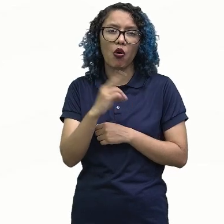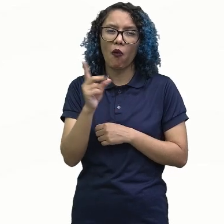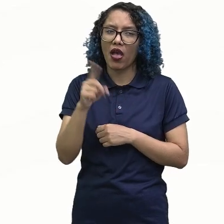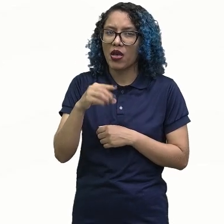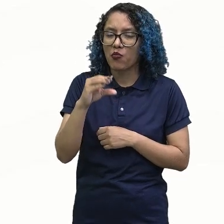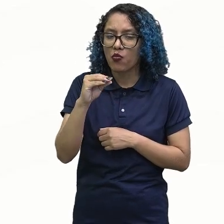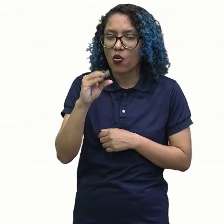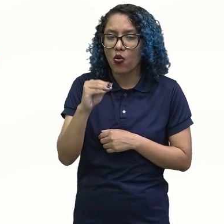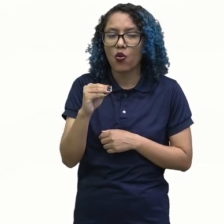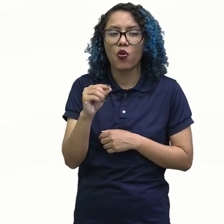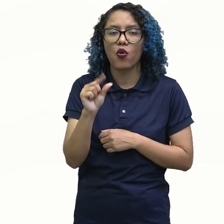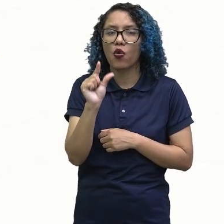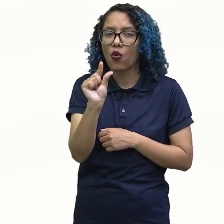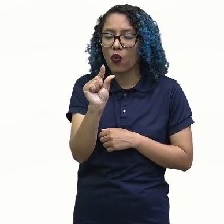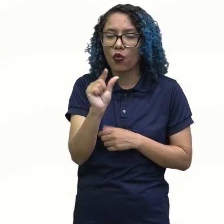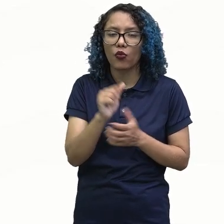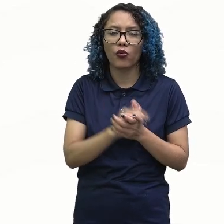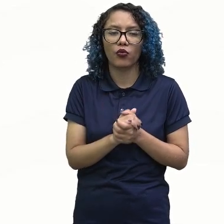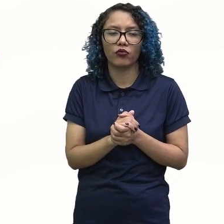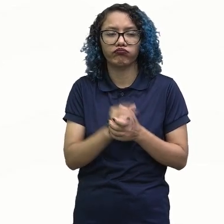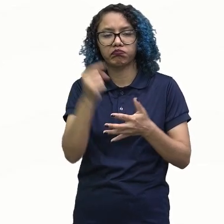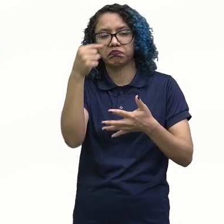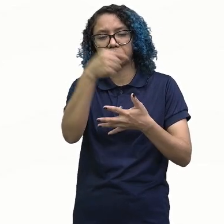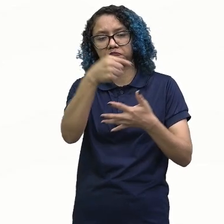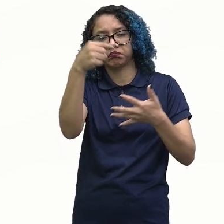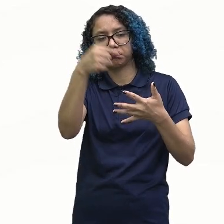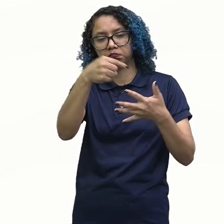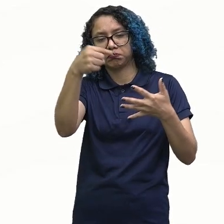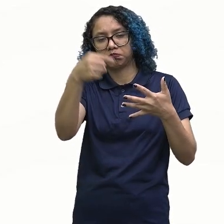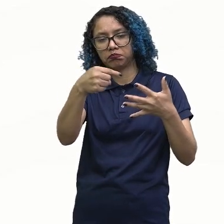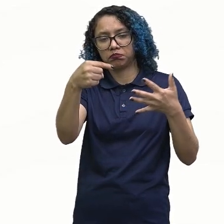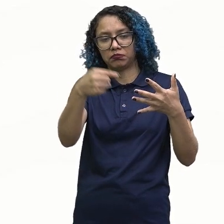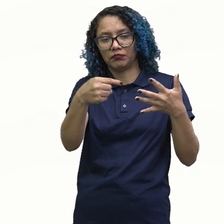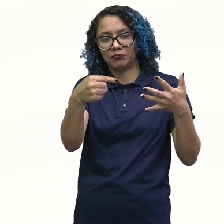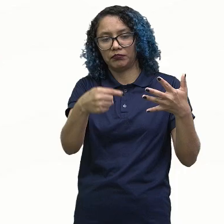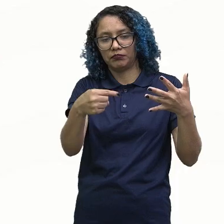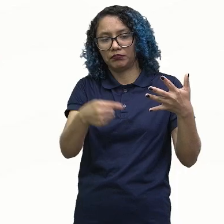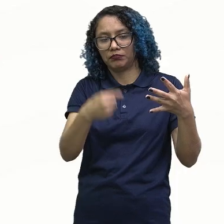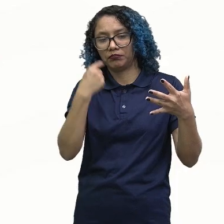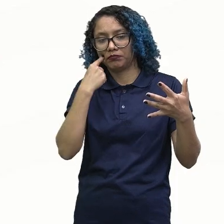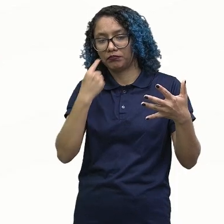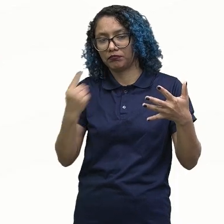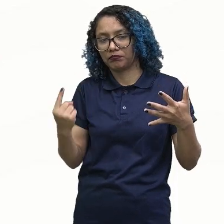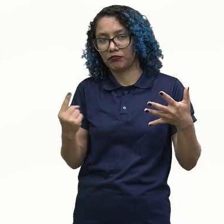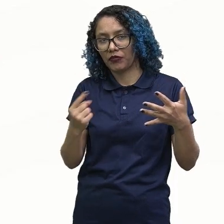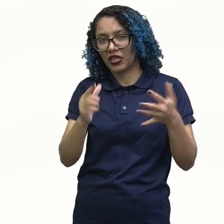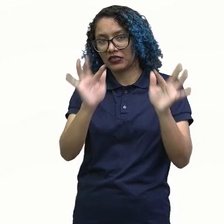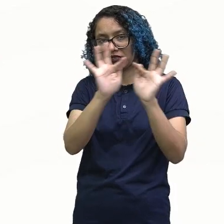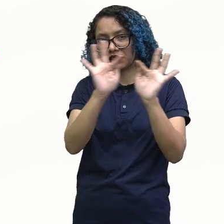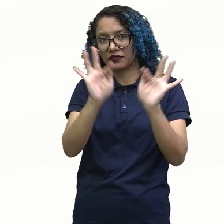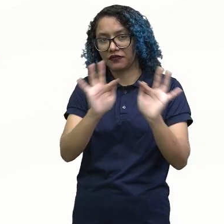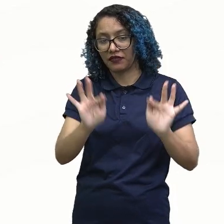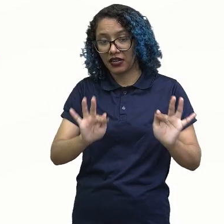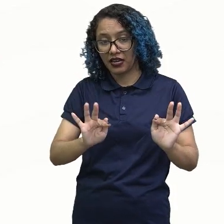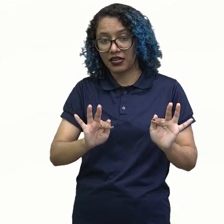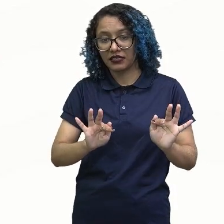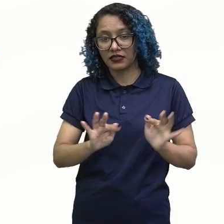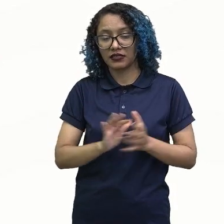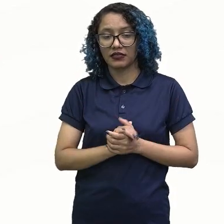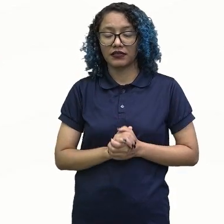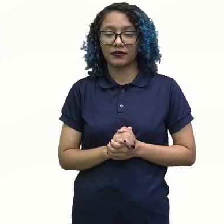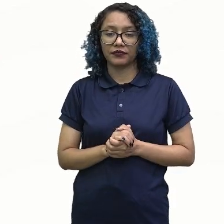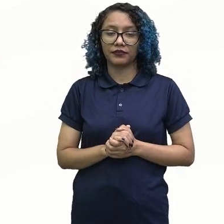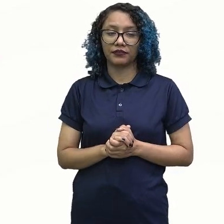é mais de, é tanto, é bastante. Quando a gente vai determinar preço, medida